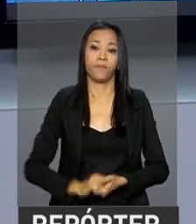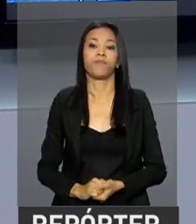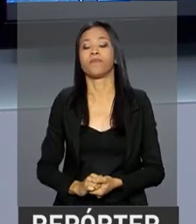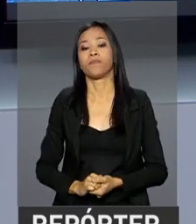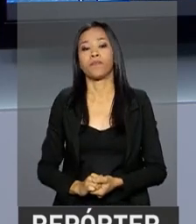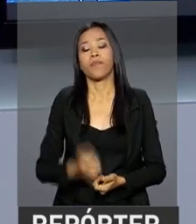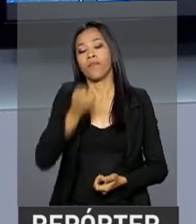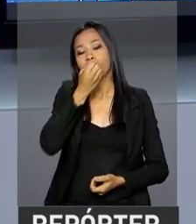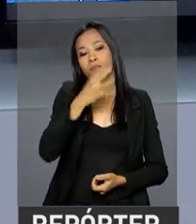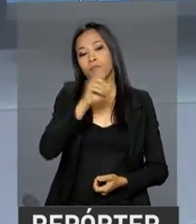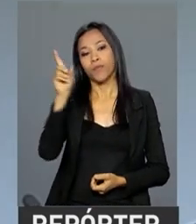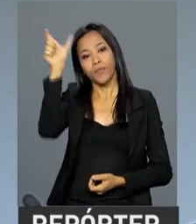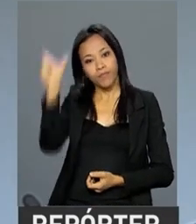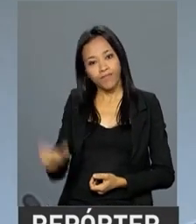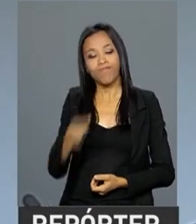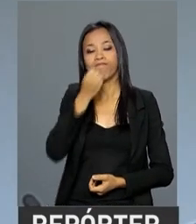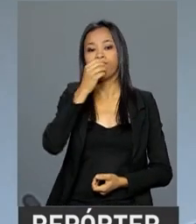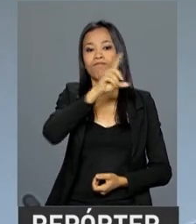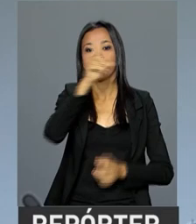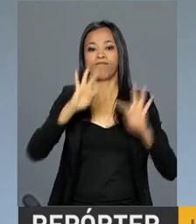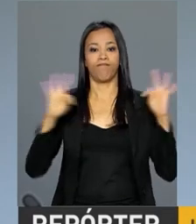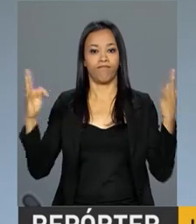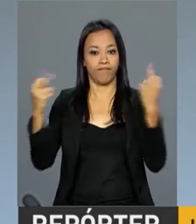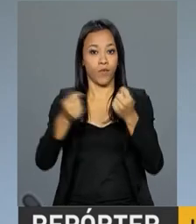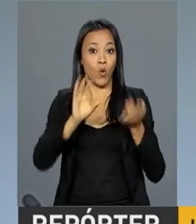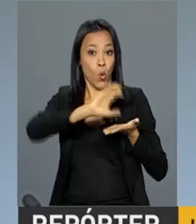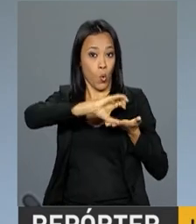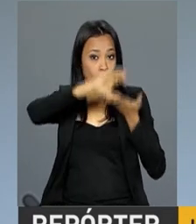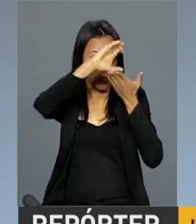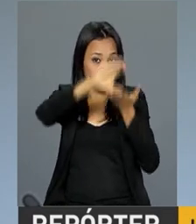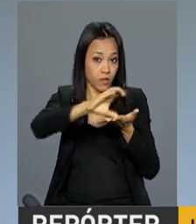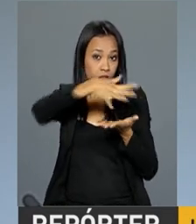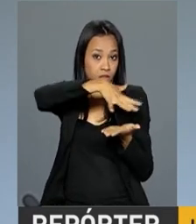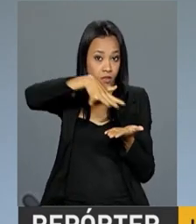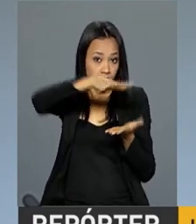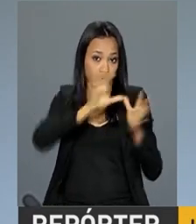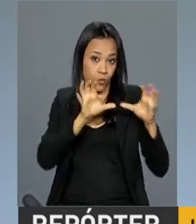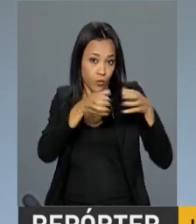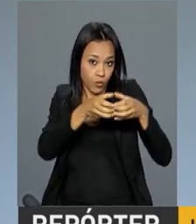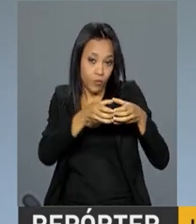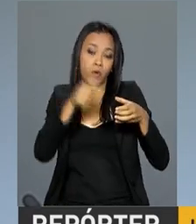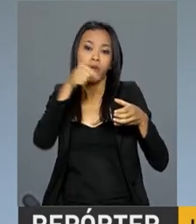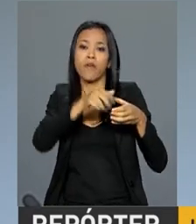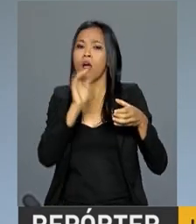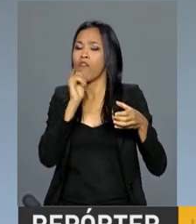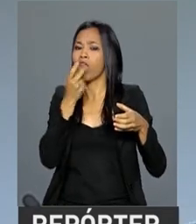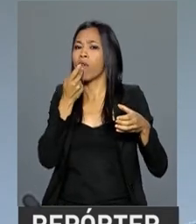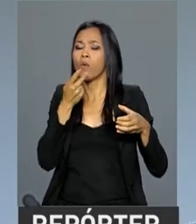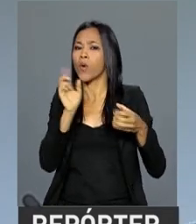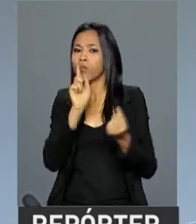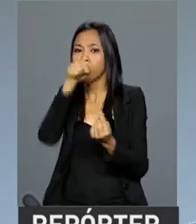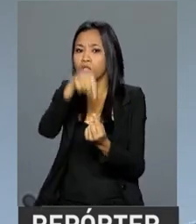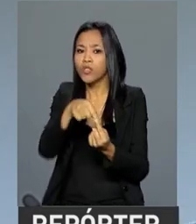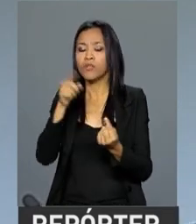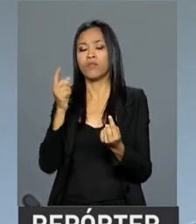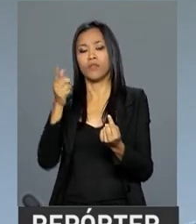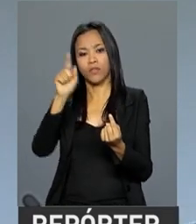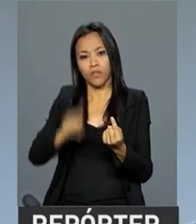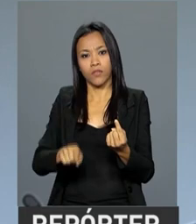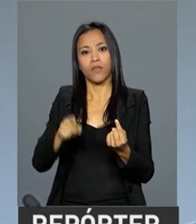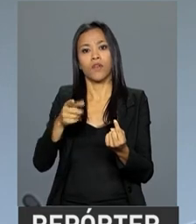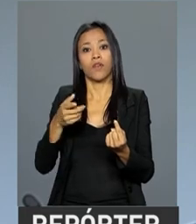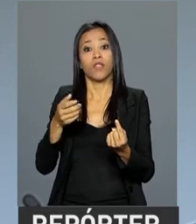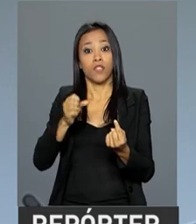Bom dia, Carol. Bom dia a todos. O Conselho Monetário Nacional anunciou agora pela manhã que a meta central de inflação a ser perseguida pelo